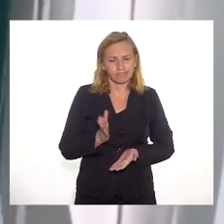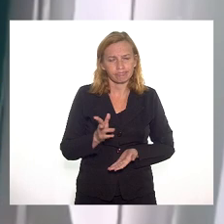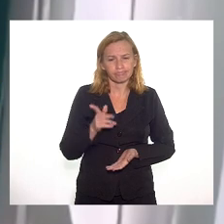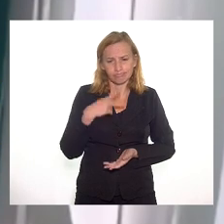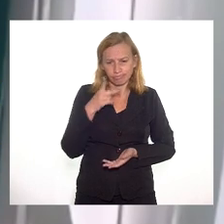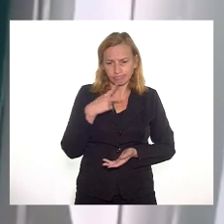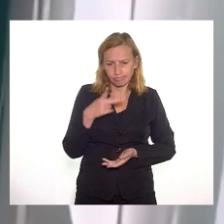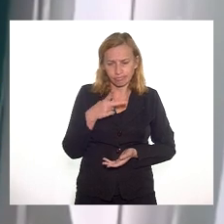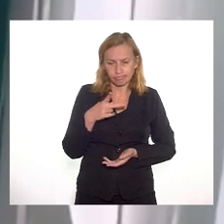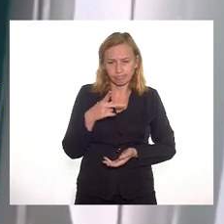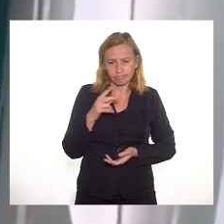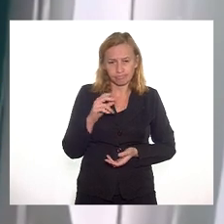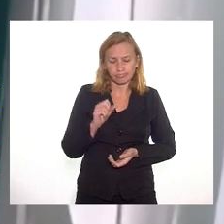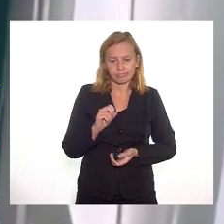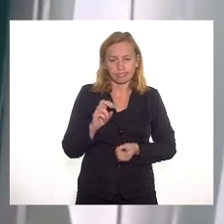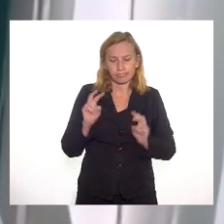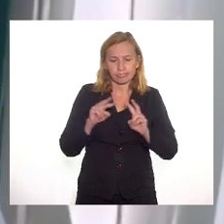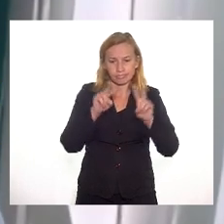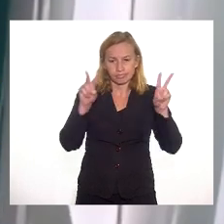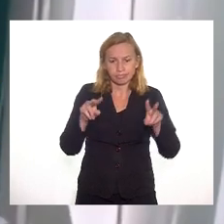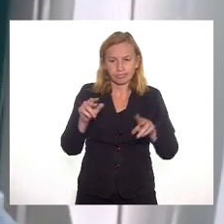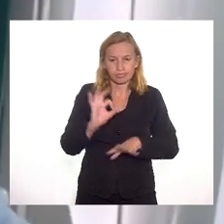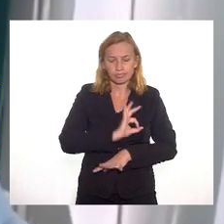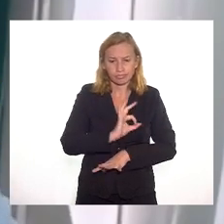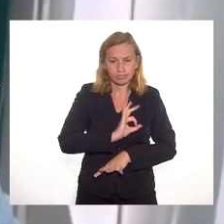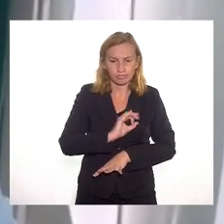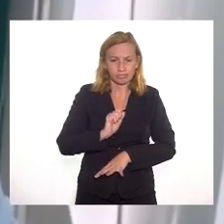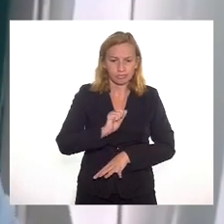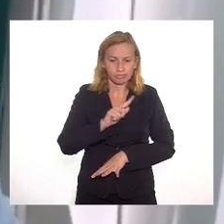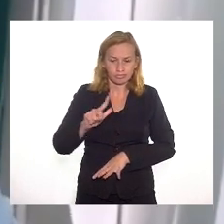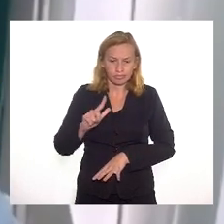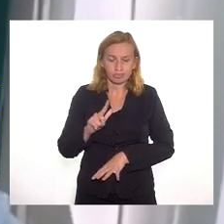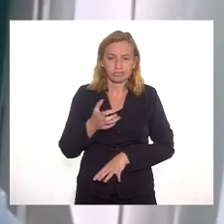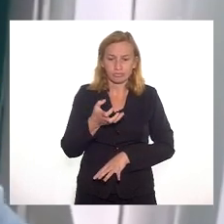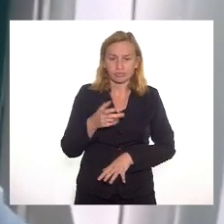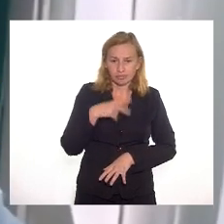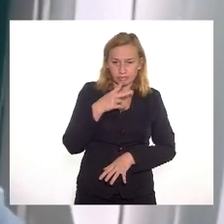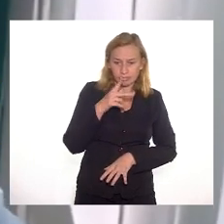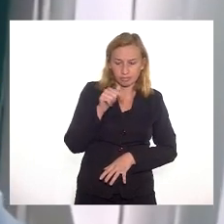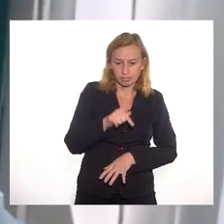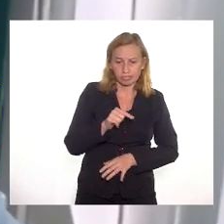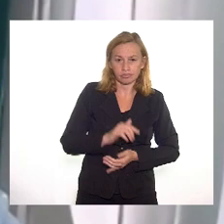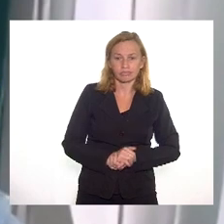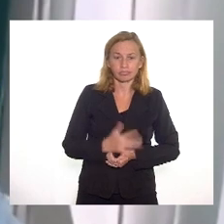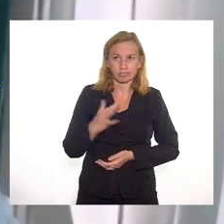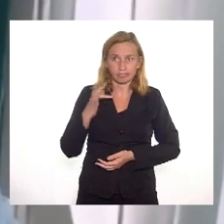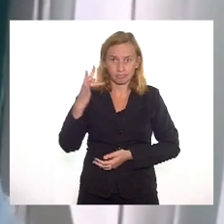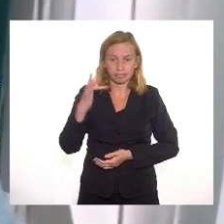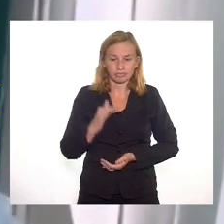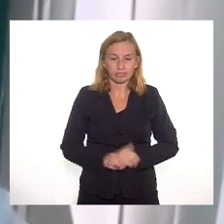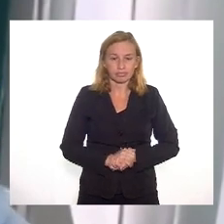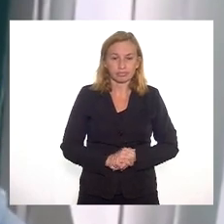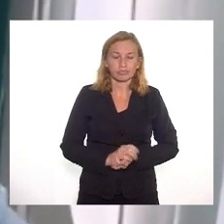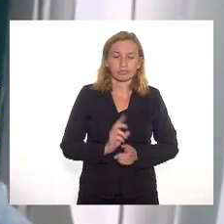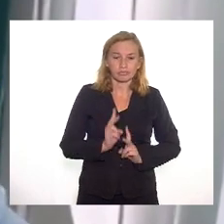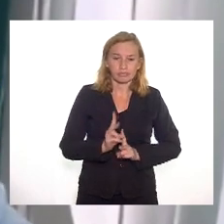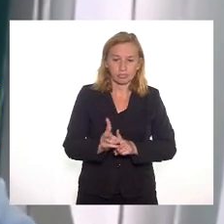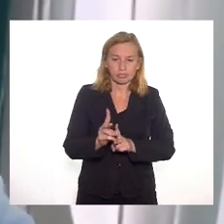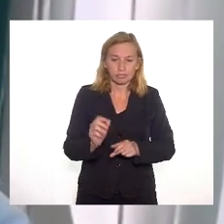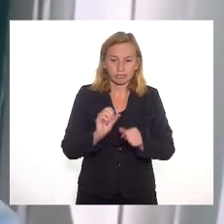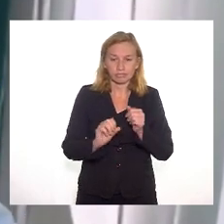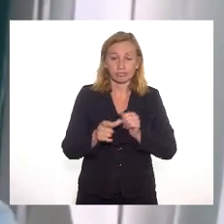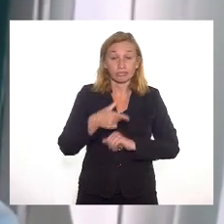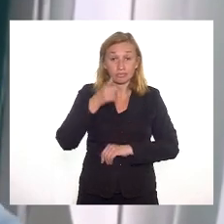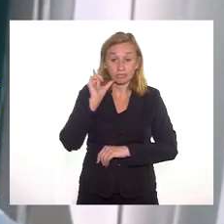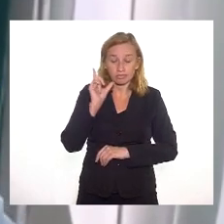questionada esta decisão da Polícia Civil, mas eu queria me pronunciar sobre isso aqui, ainda que brevemente, em continuação ao que fiz ontem